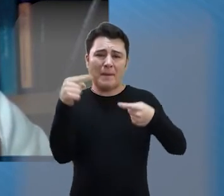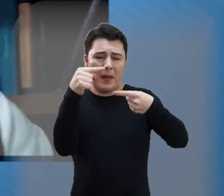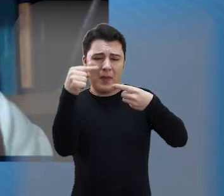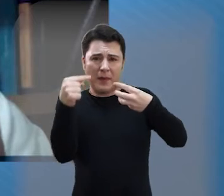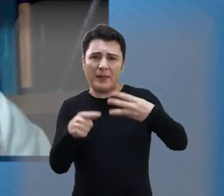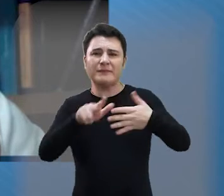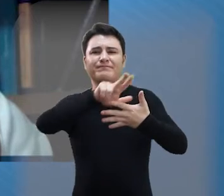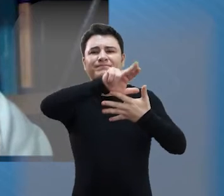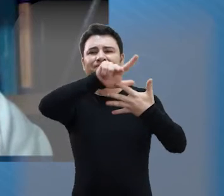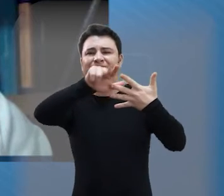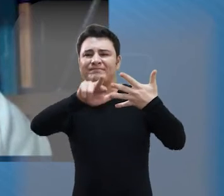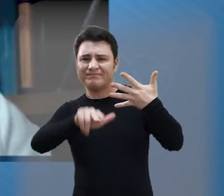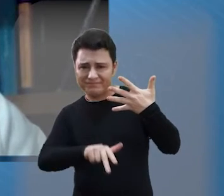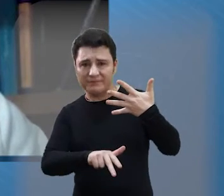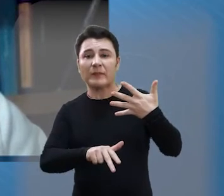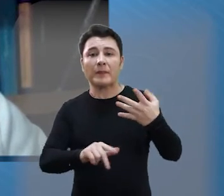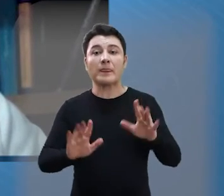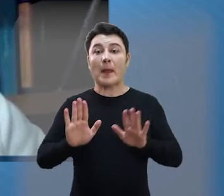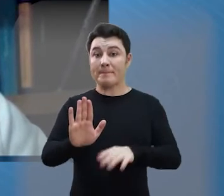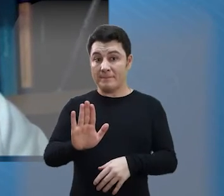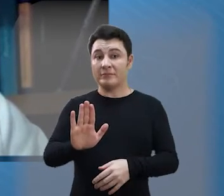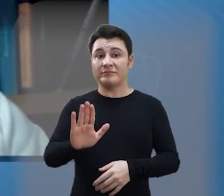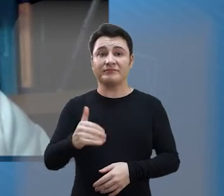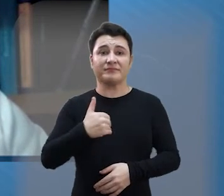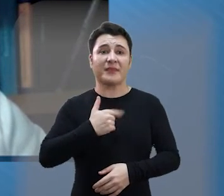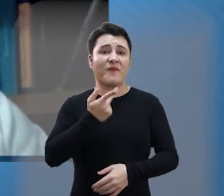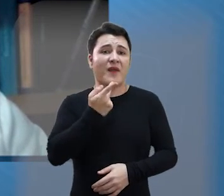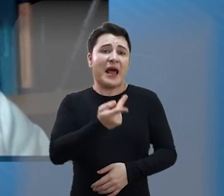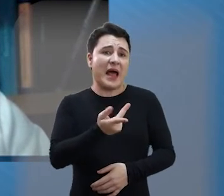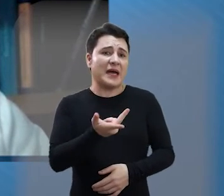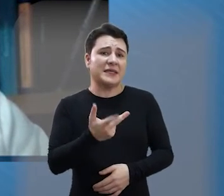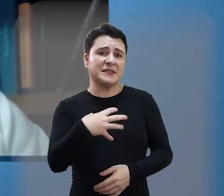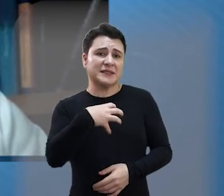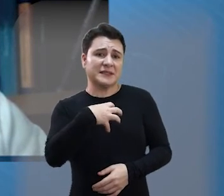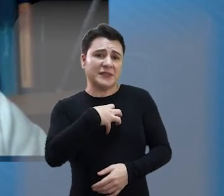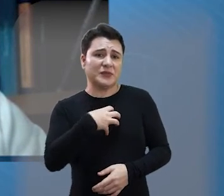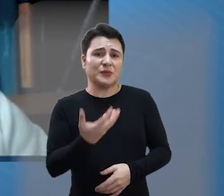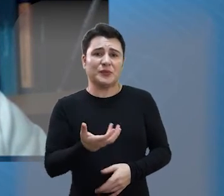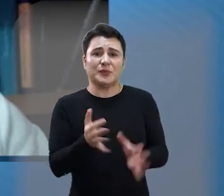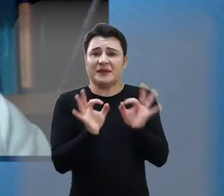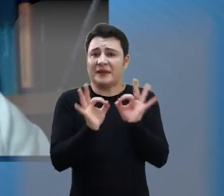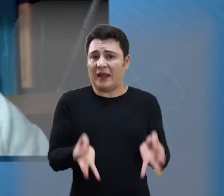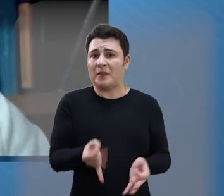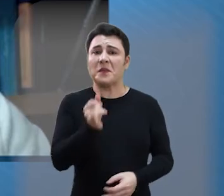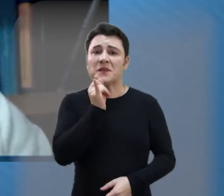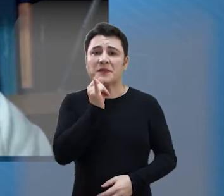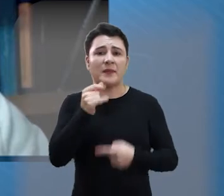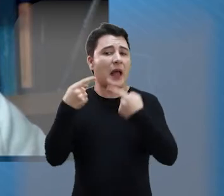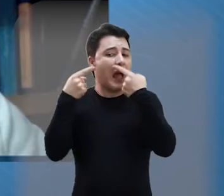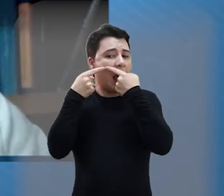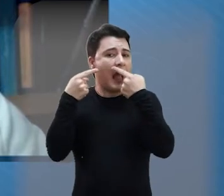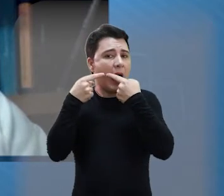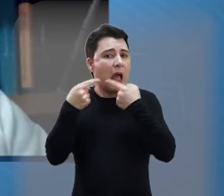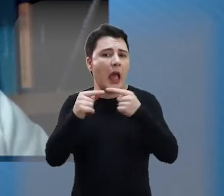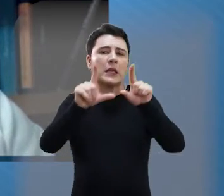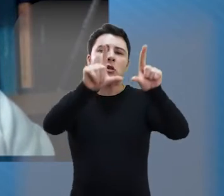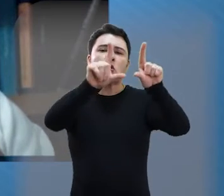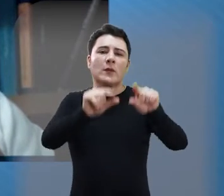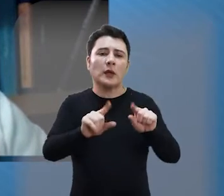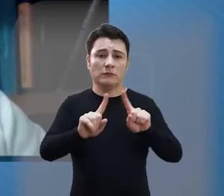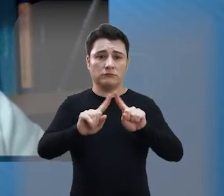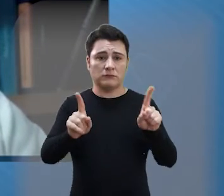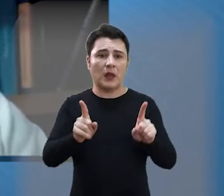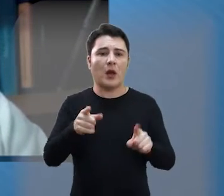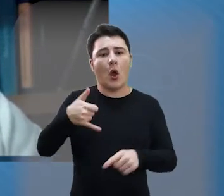diversos componentes nesta doença, tá? Mas eu posso falar de um modo geral que